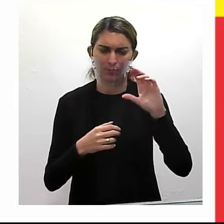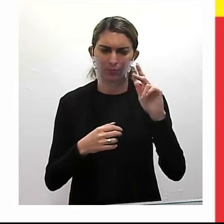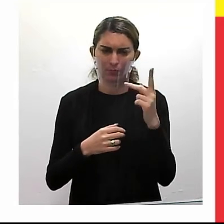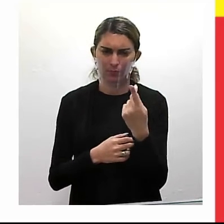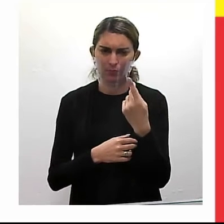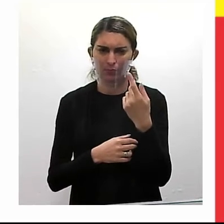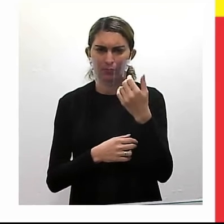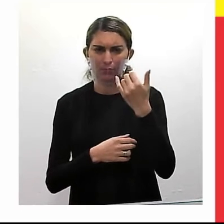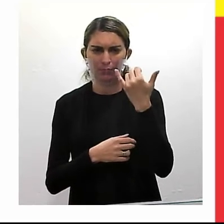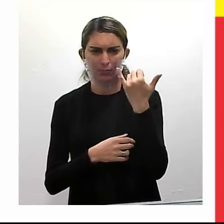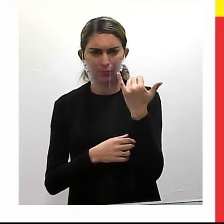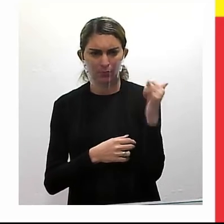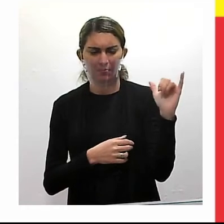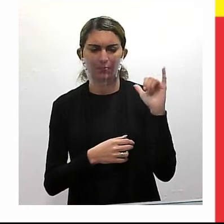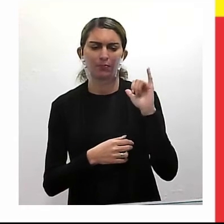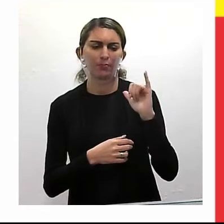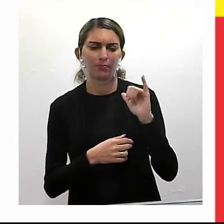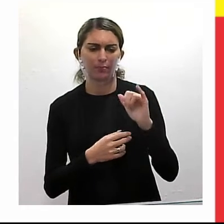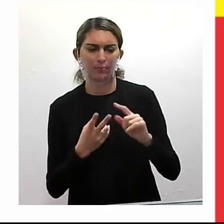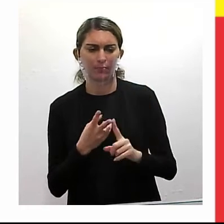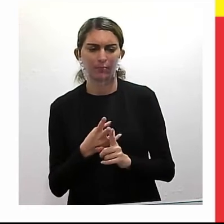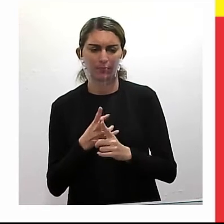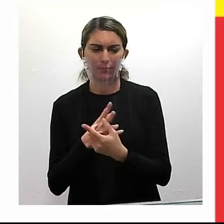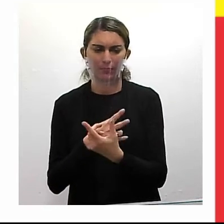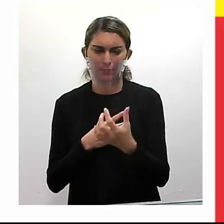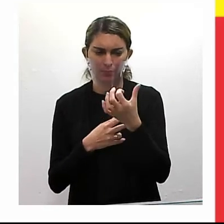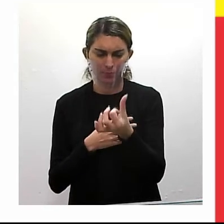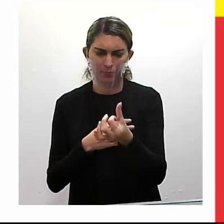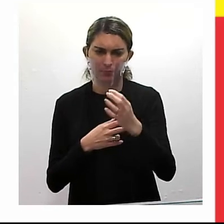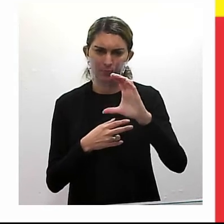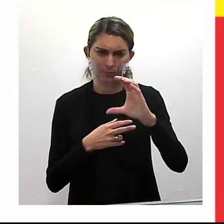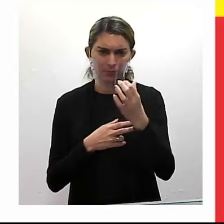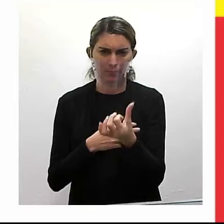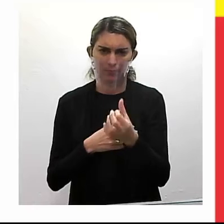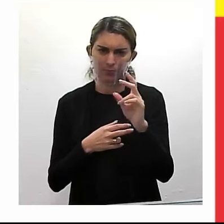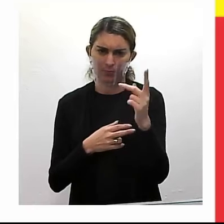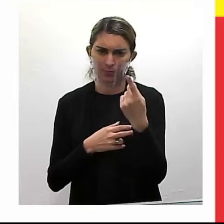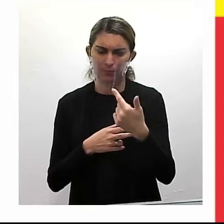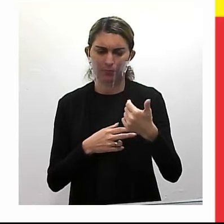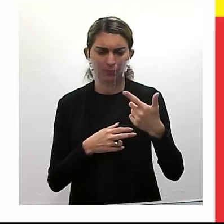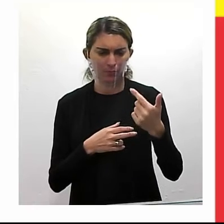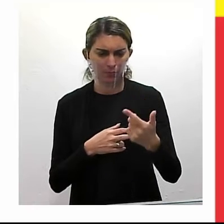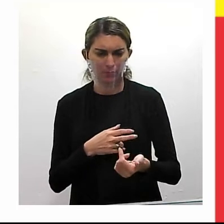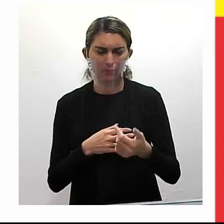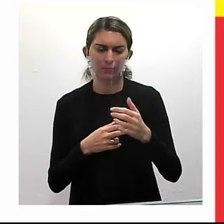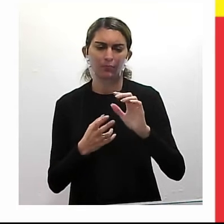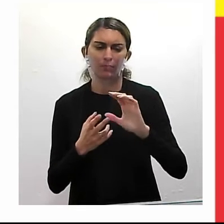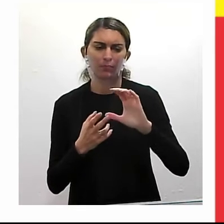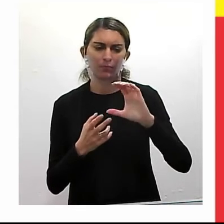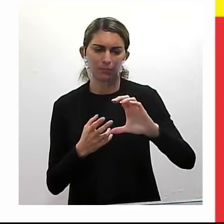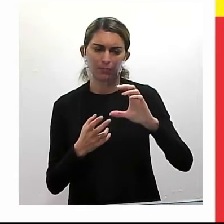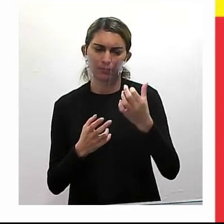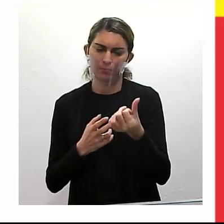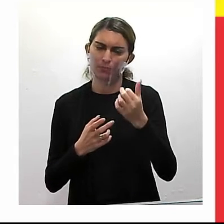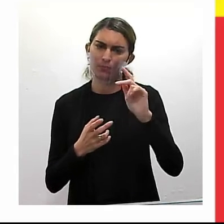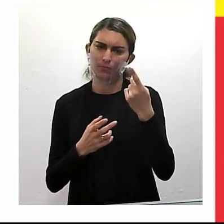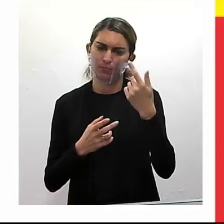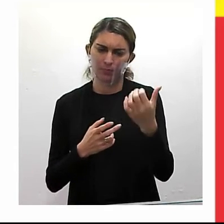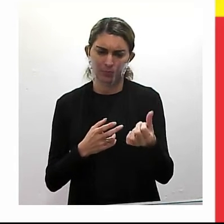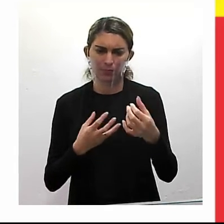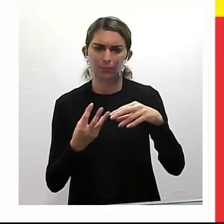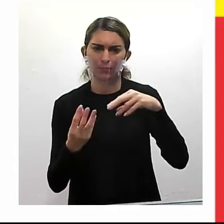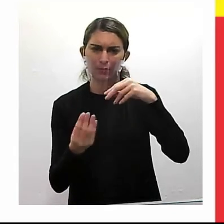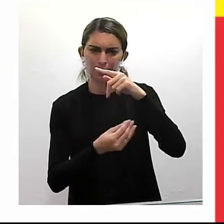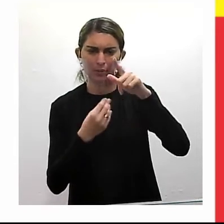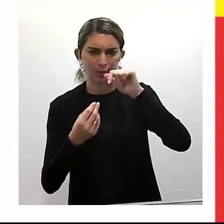CHY. O ciclo hexano, né, que é o C6H12, o benzeno, que é o C6H6, são líquidos, enquanto